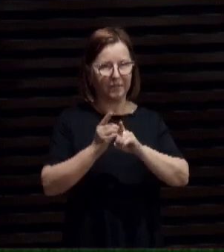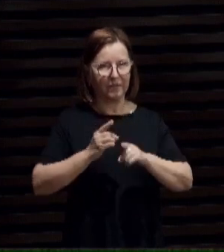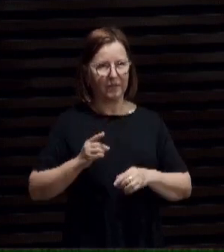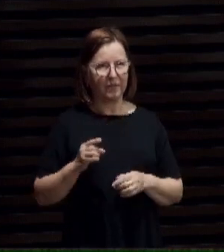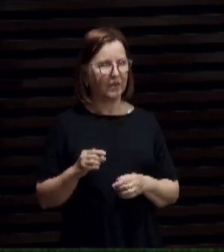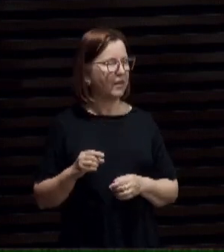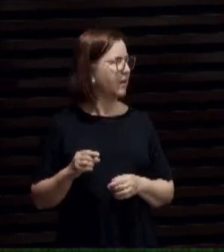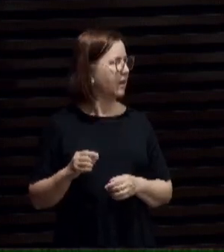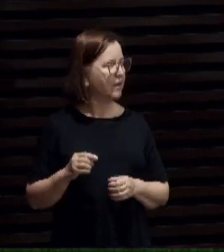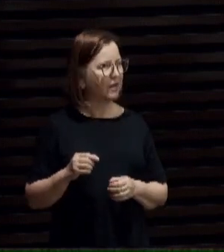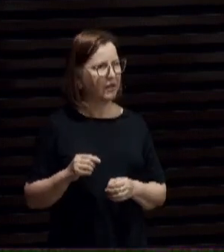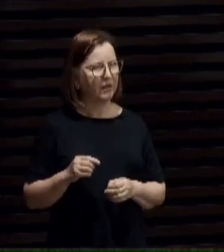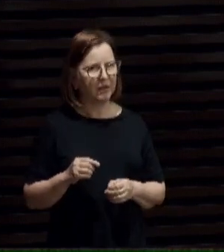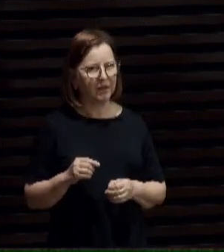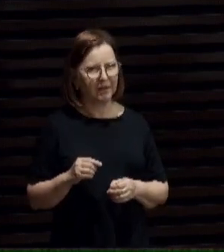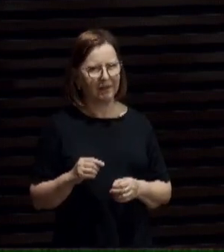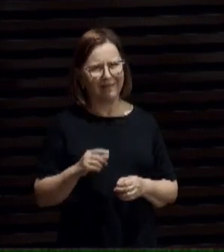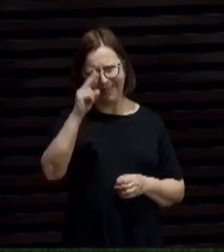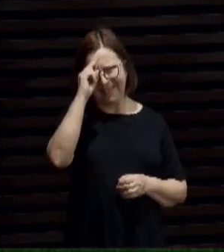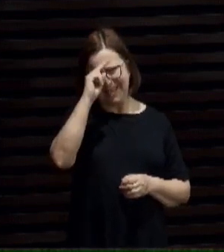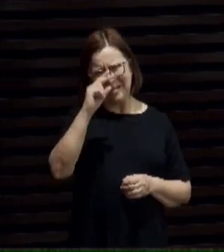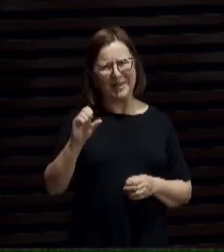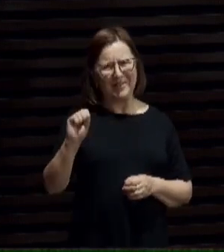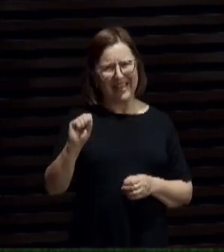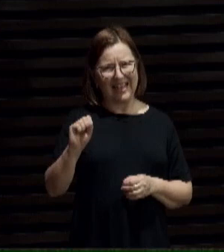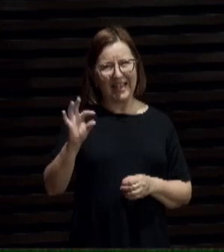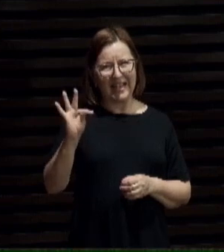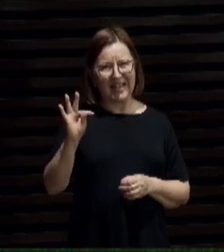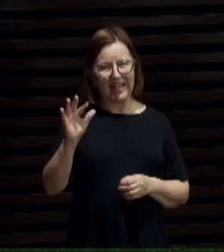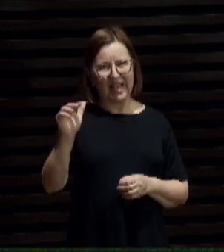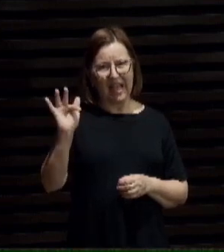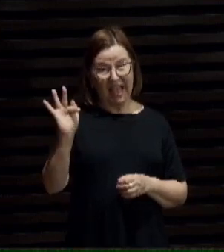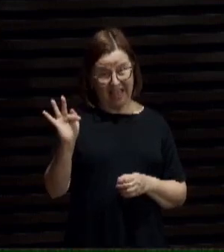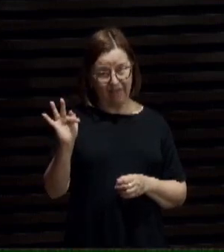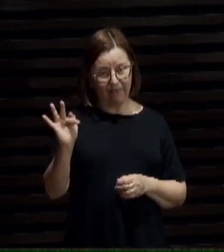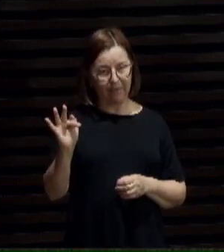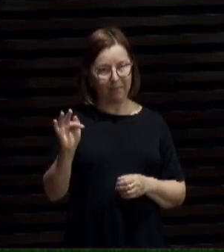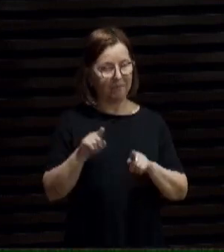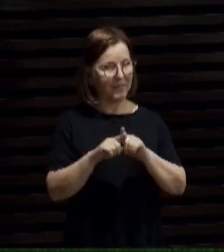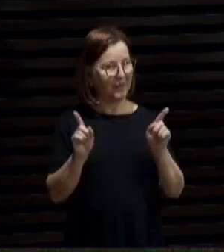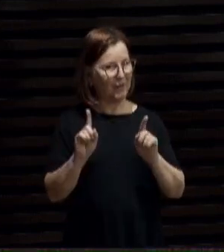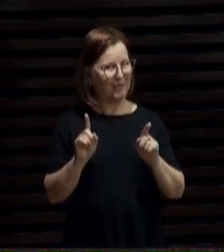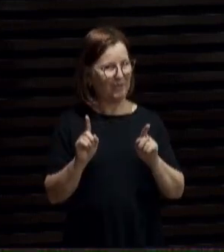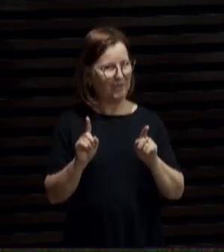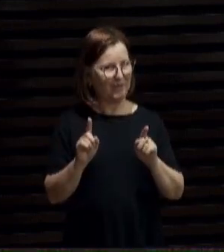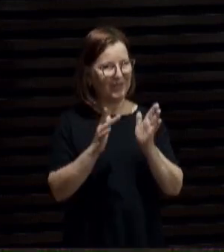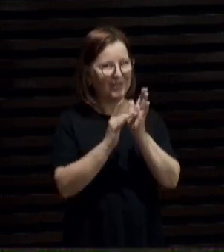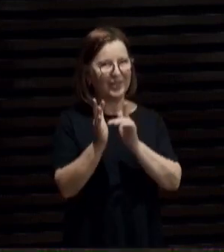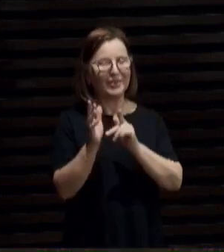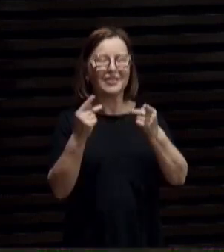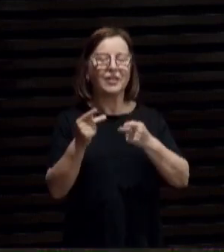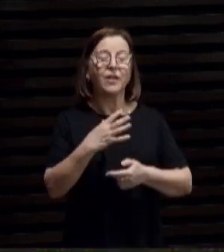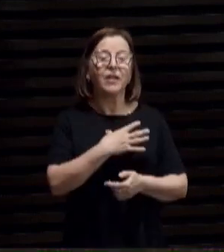membros do STF. Ele não disse isso, ele disse: filhos,